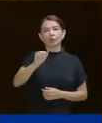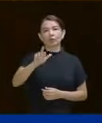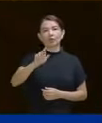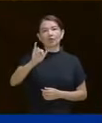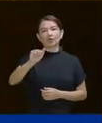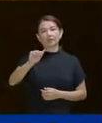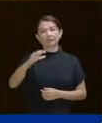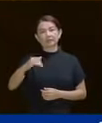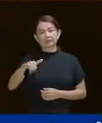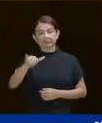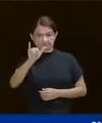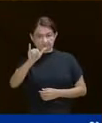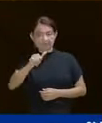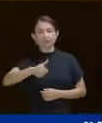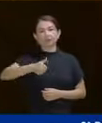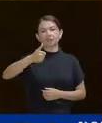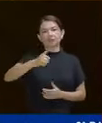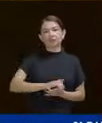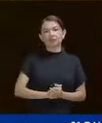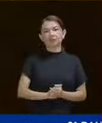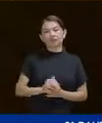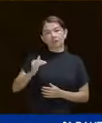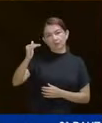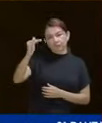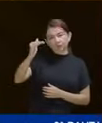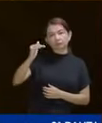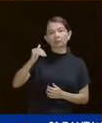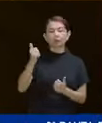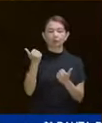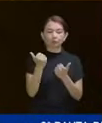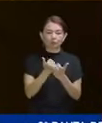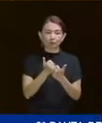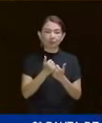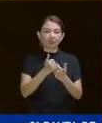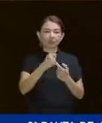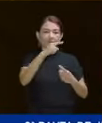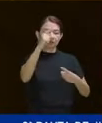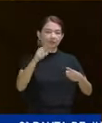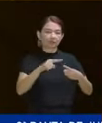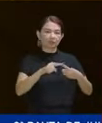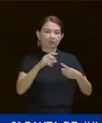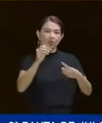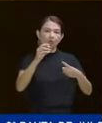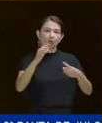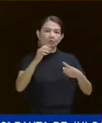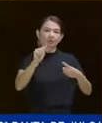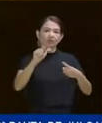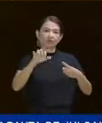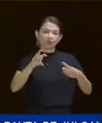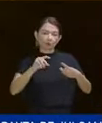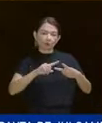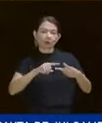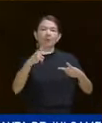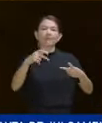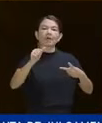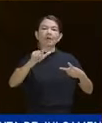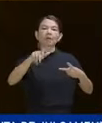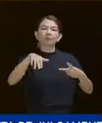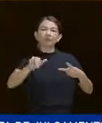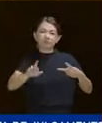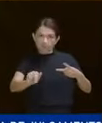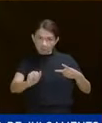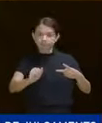como titular, em primeiro suplente o senhor Otávio Facuri, em segunda suplência a senhora Palmira